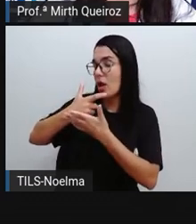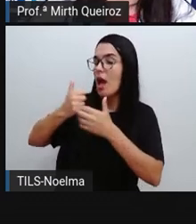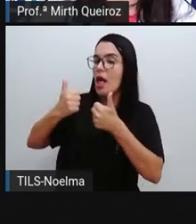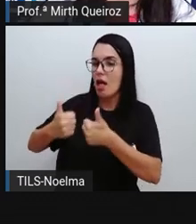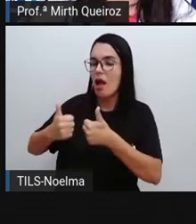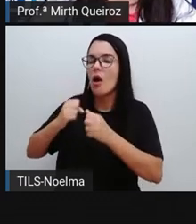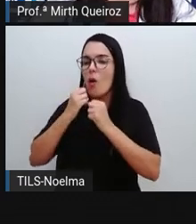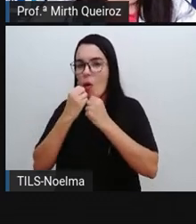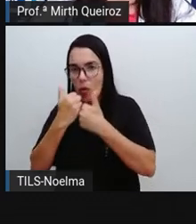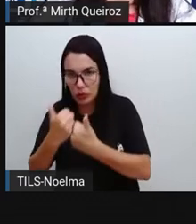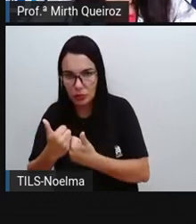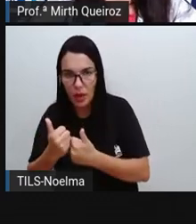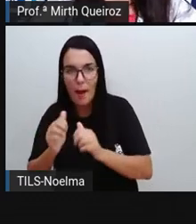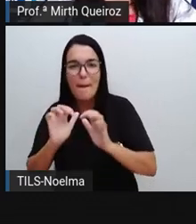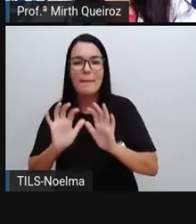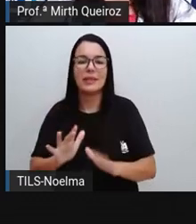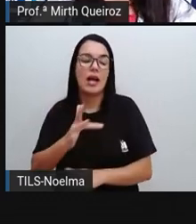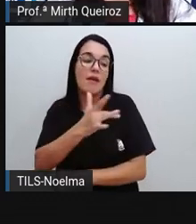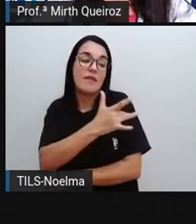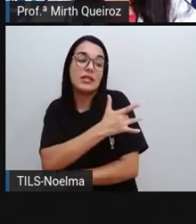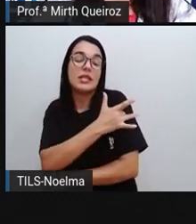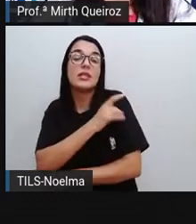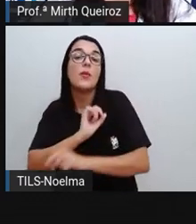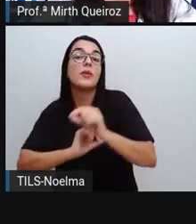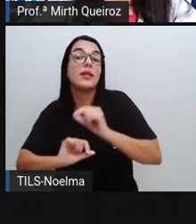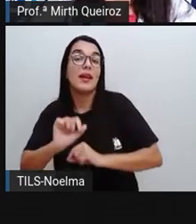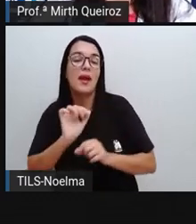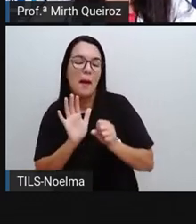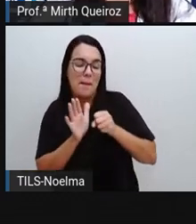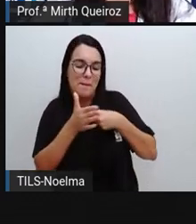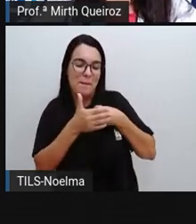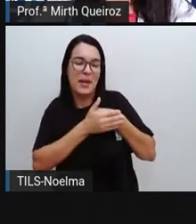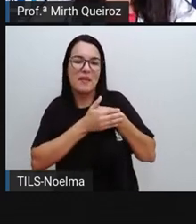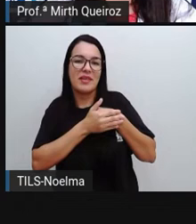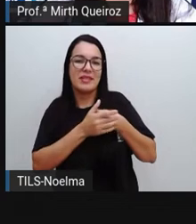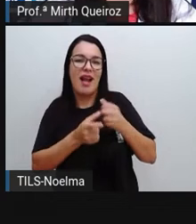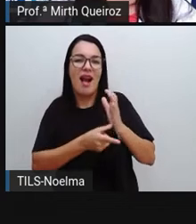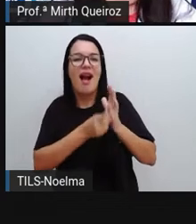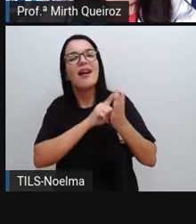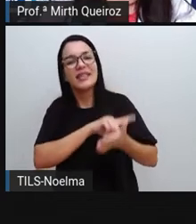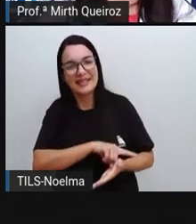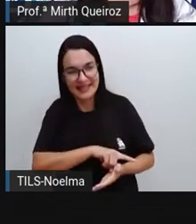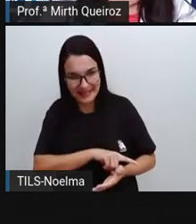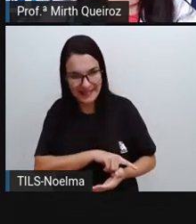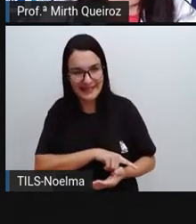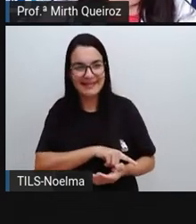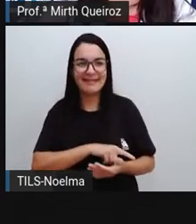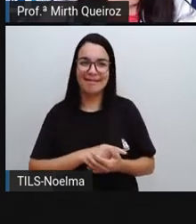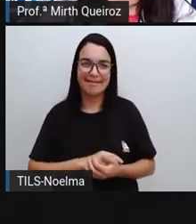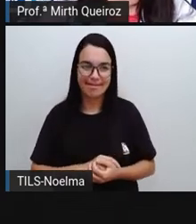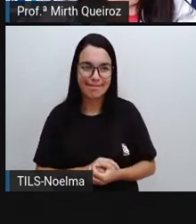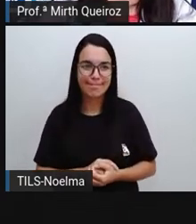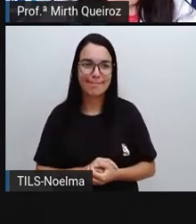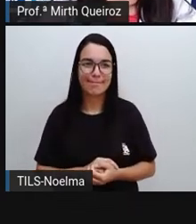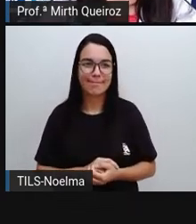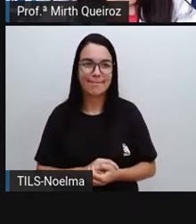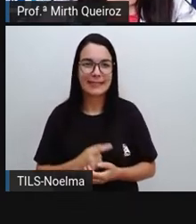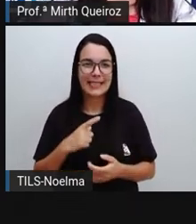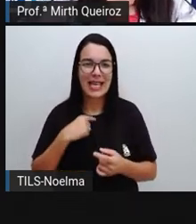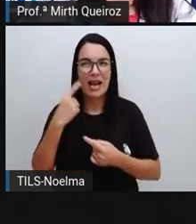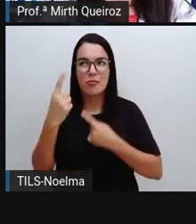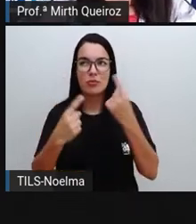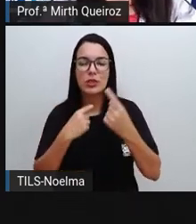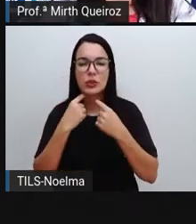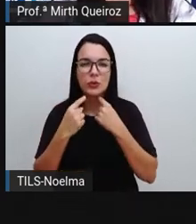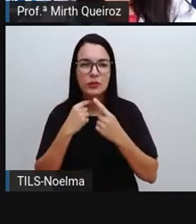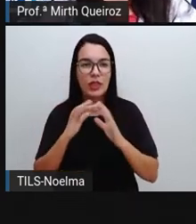por bactérias. Já a vacinação é uma forma de prevenção. E aí surgem algumas dúvidas em relação à vacinação. Nós que já